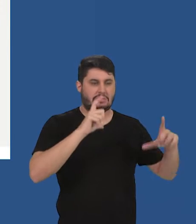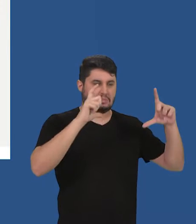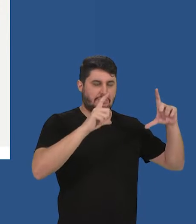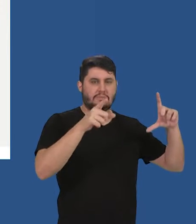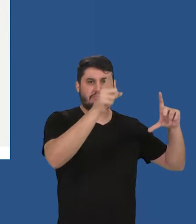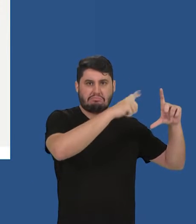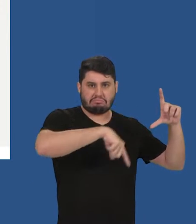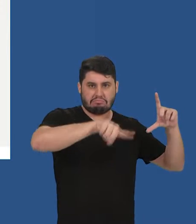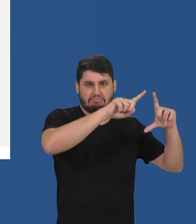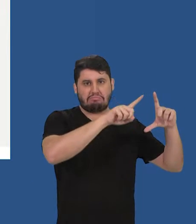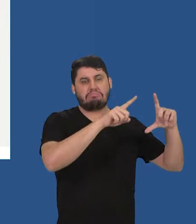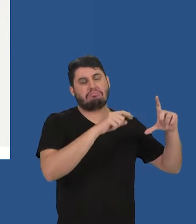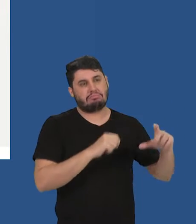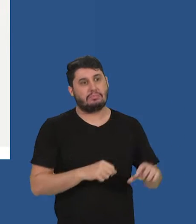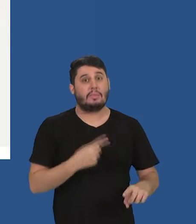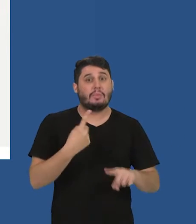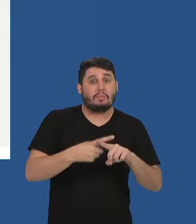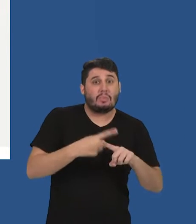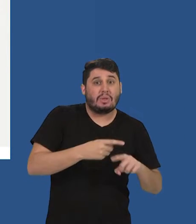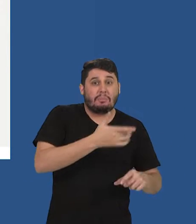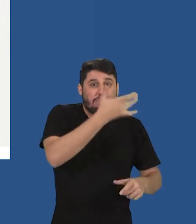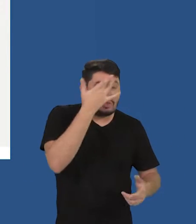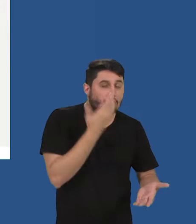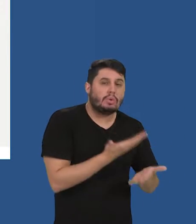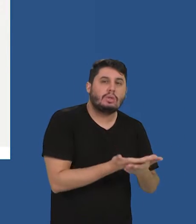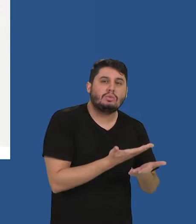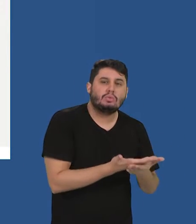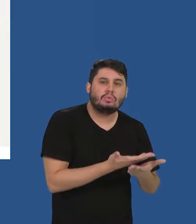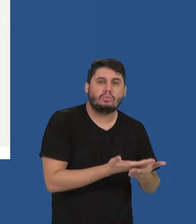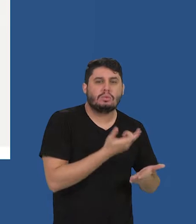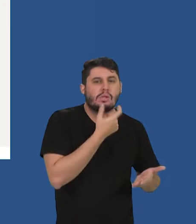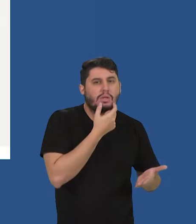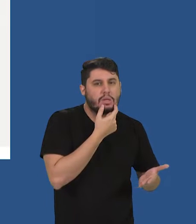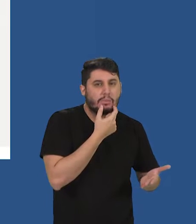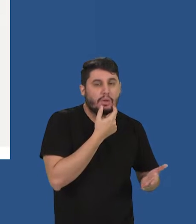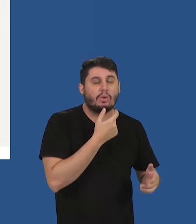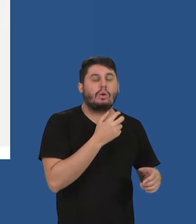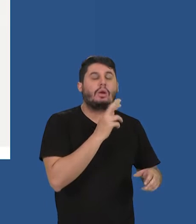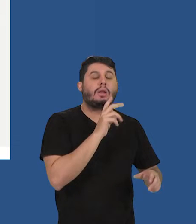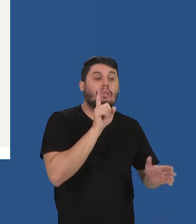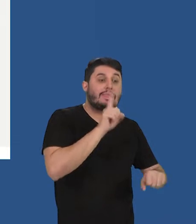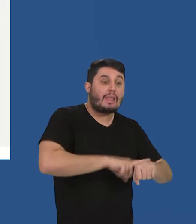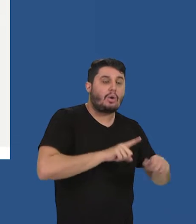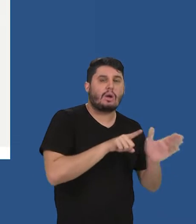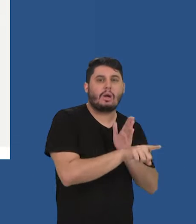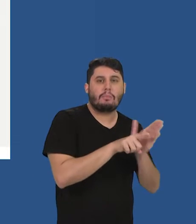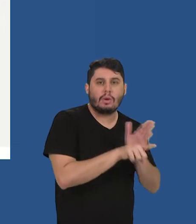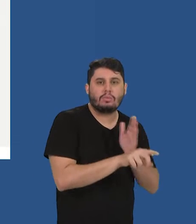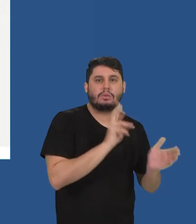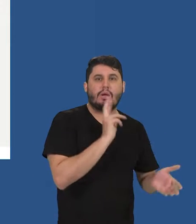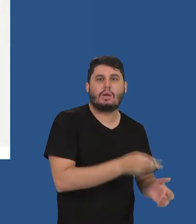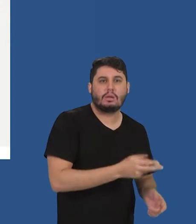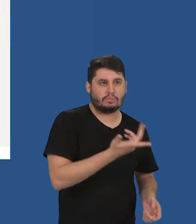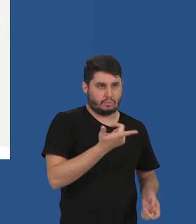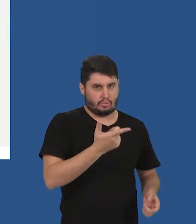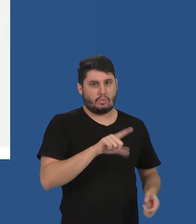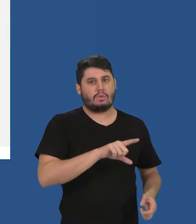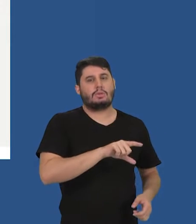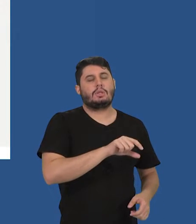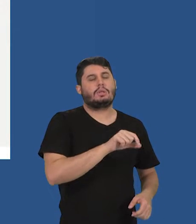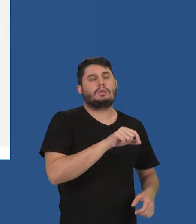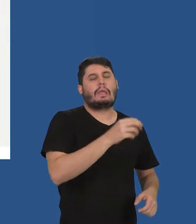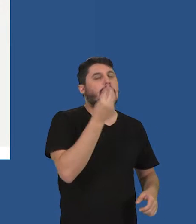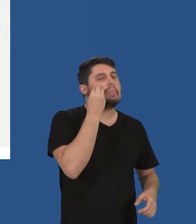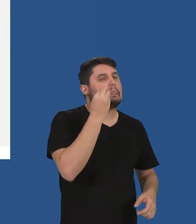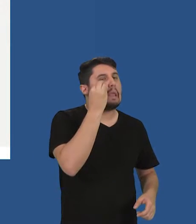mais possibilidade de acertar, porque a turma de espanhol muitas vezes faz por eliminação. Isso é apenas um dado que serve como incentivo para você que optou por língua